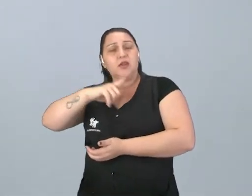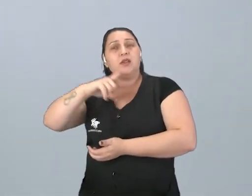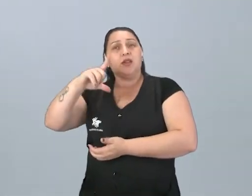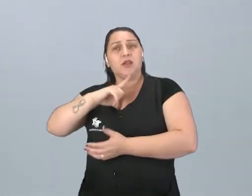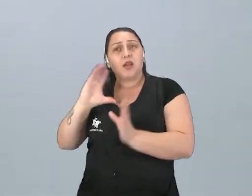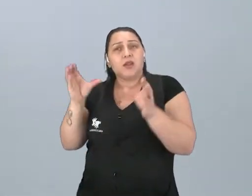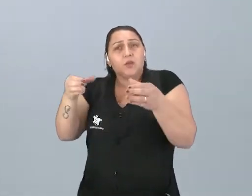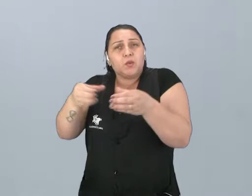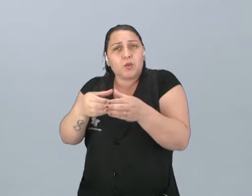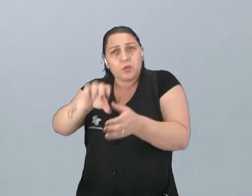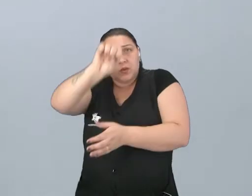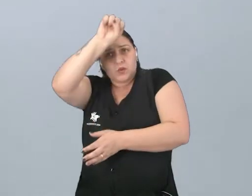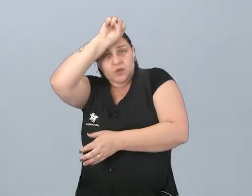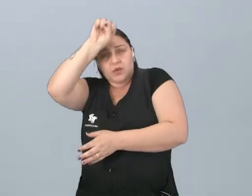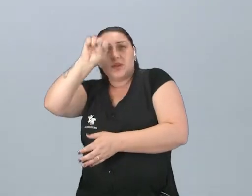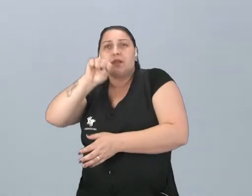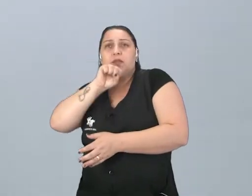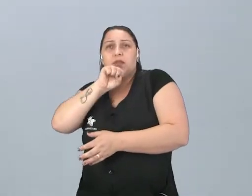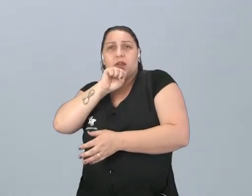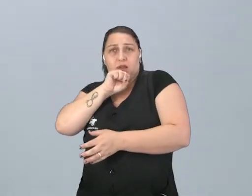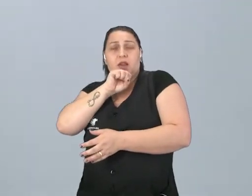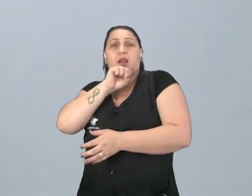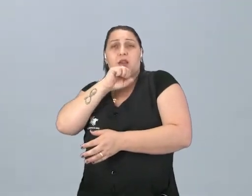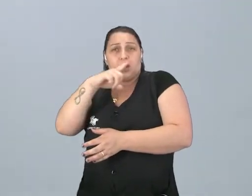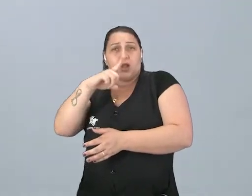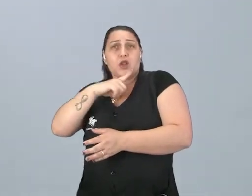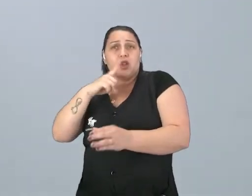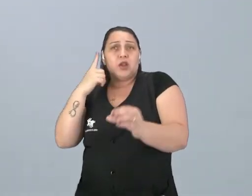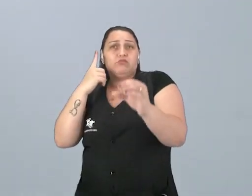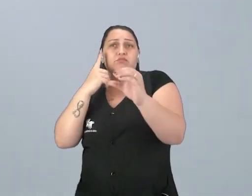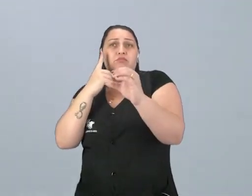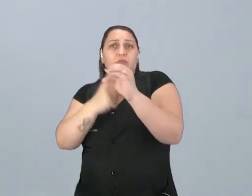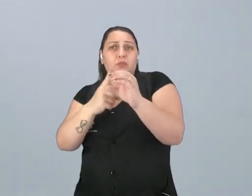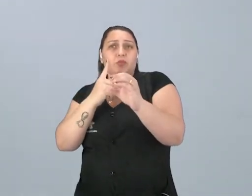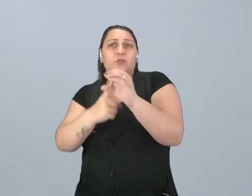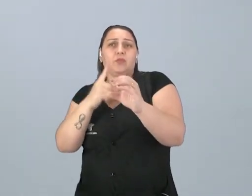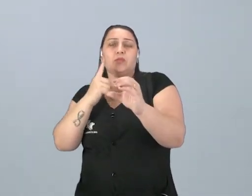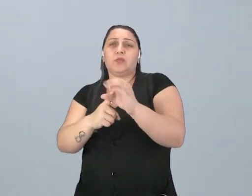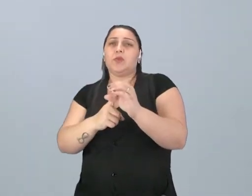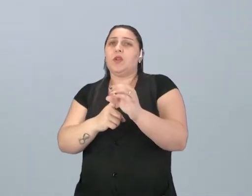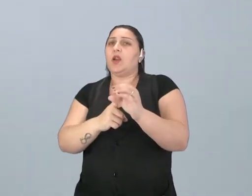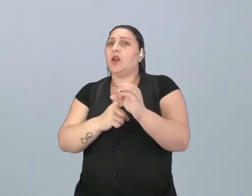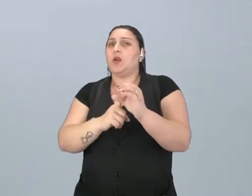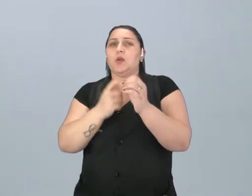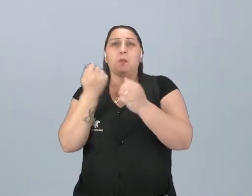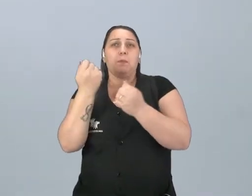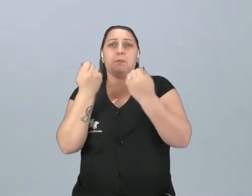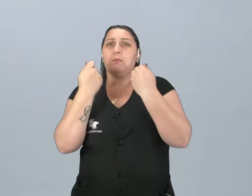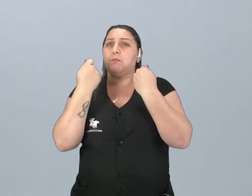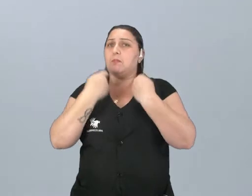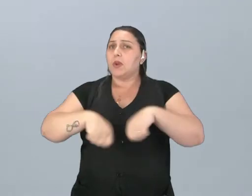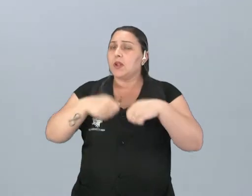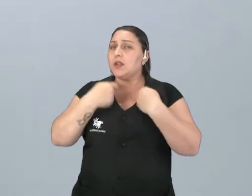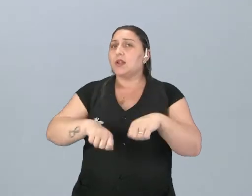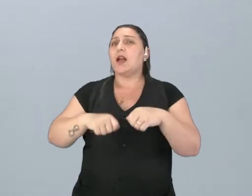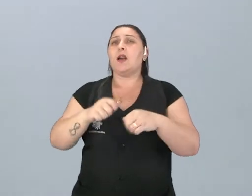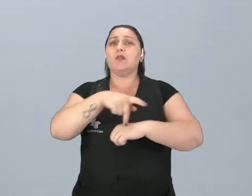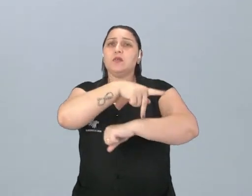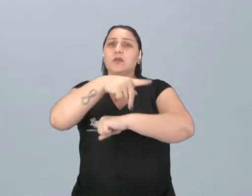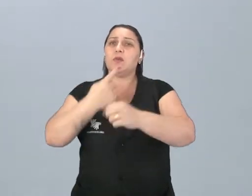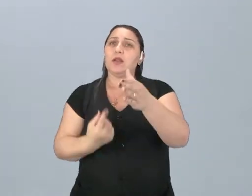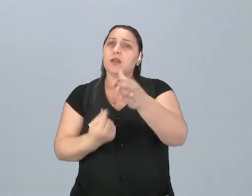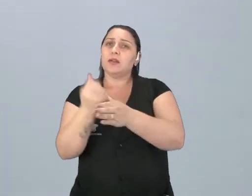socialista que visava o comunismo, eles não dependiam economicamente nem financeiramente desses países capitalistas.